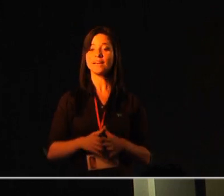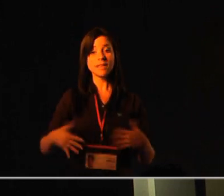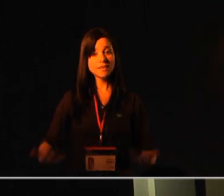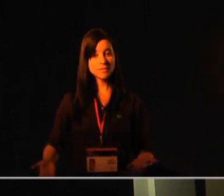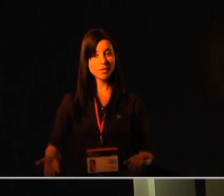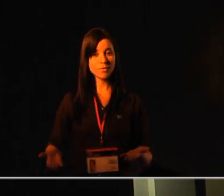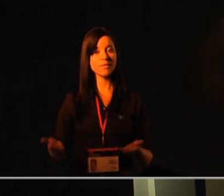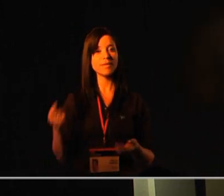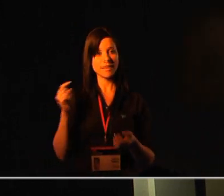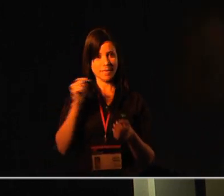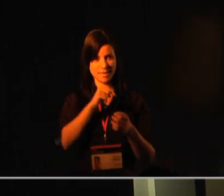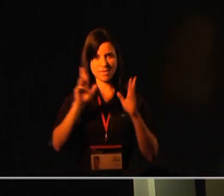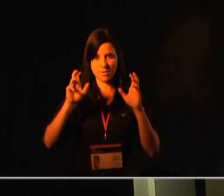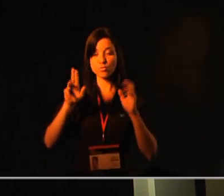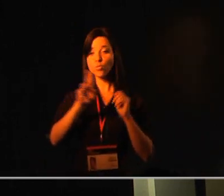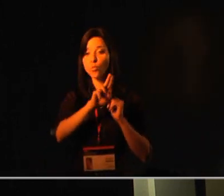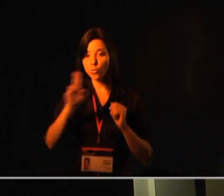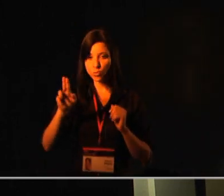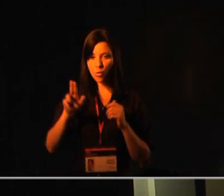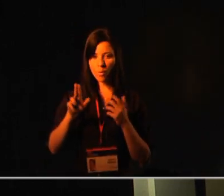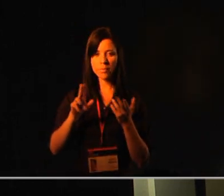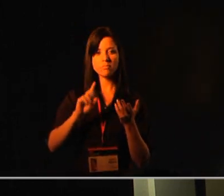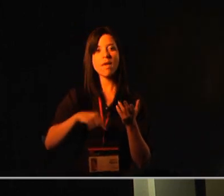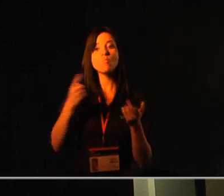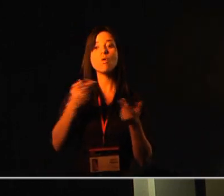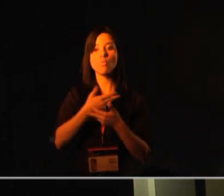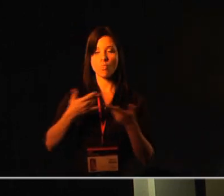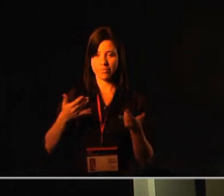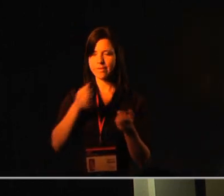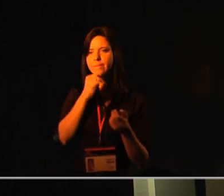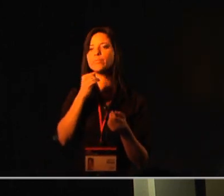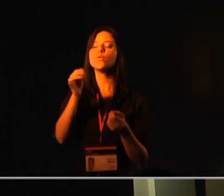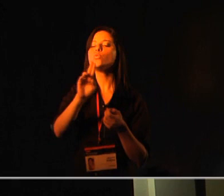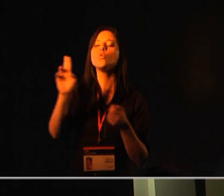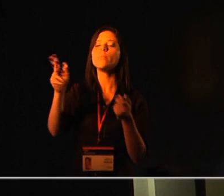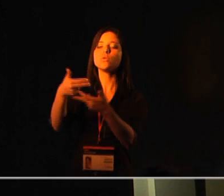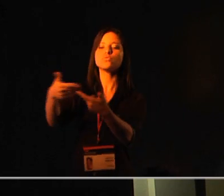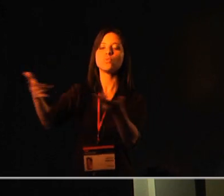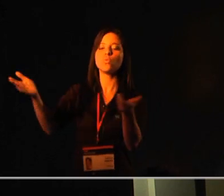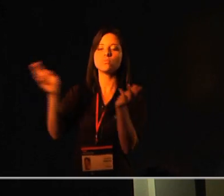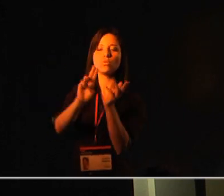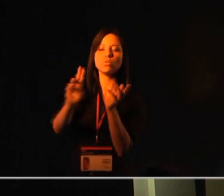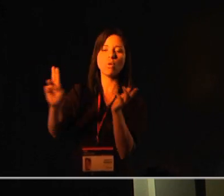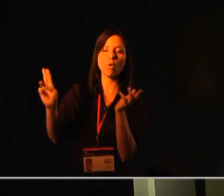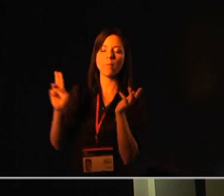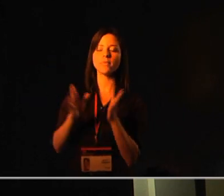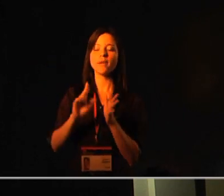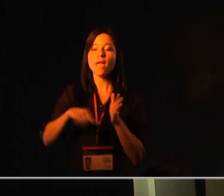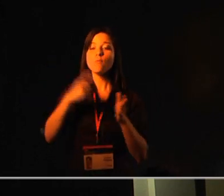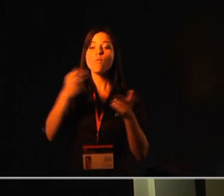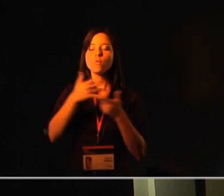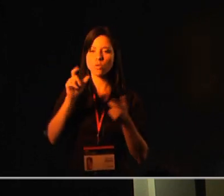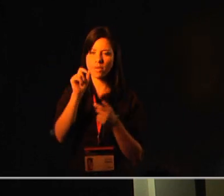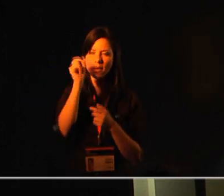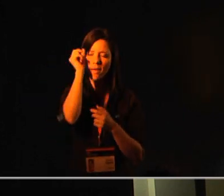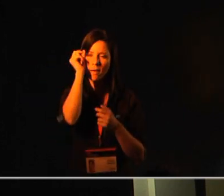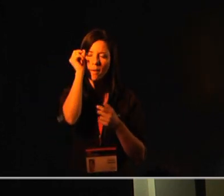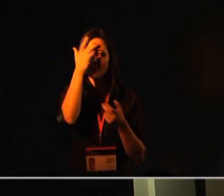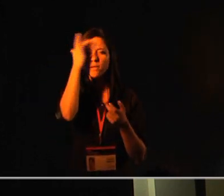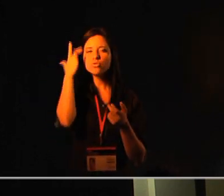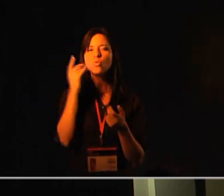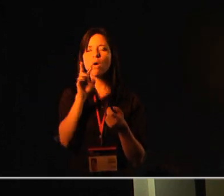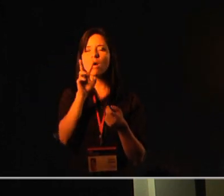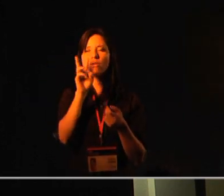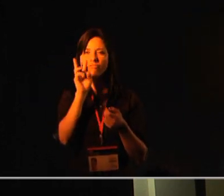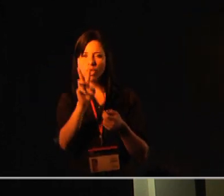essa questão o nome é um negócio que... O nome das coisas é um negócio que cria a percepção de